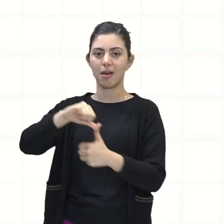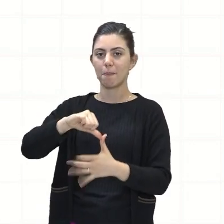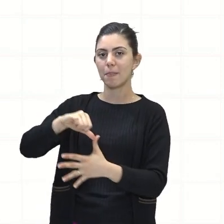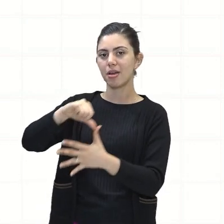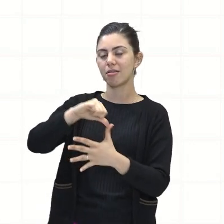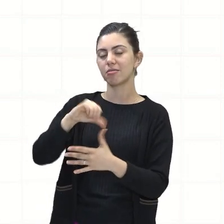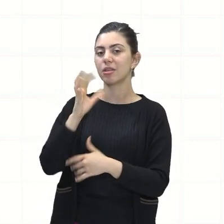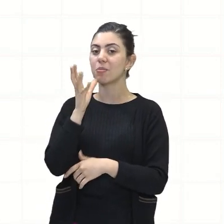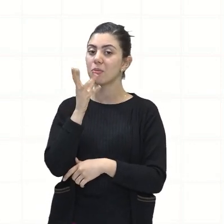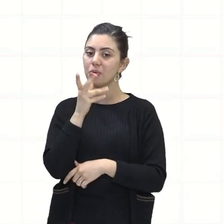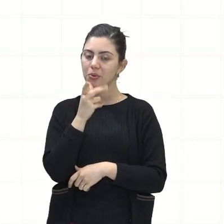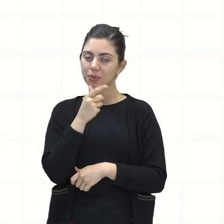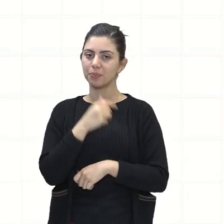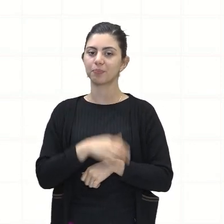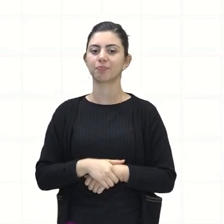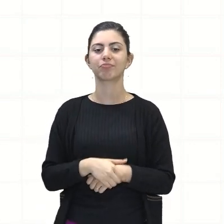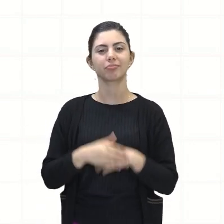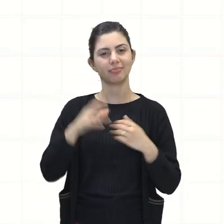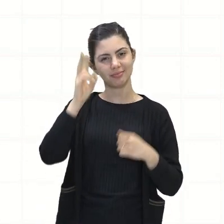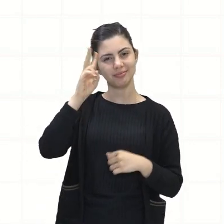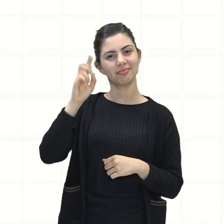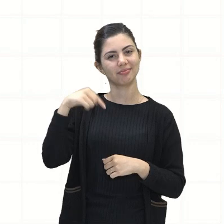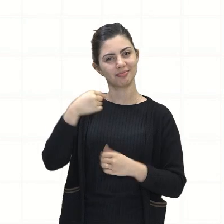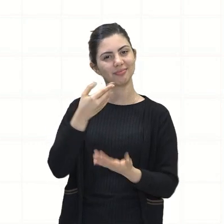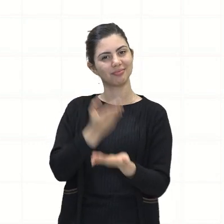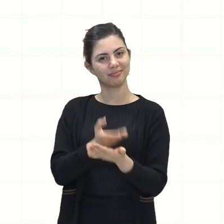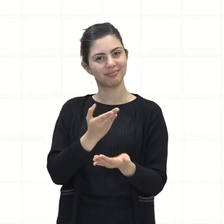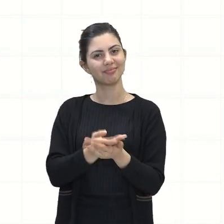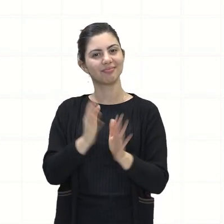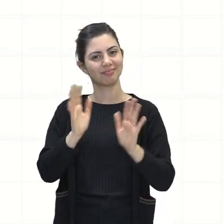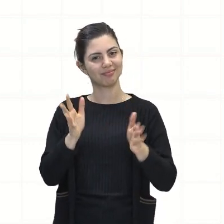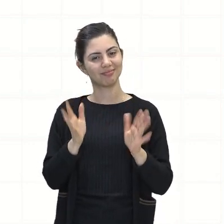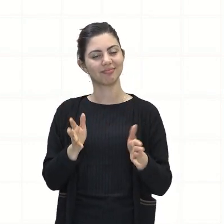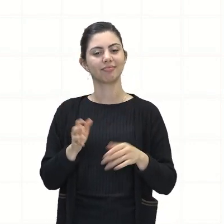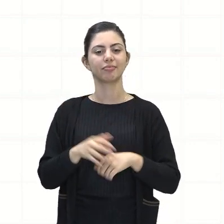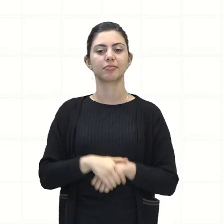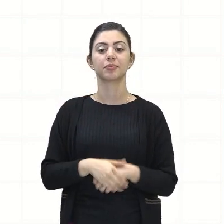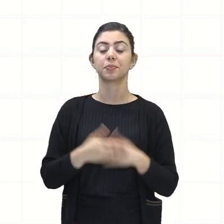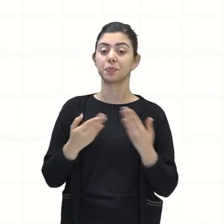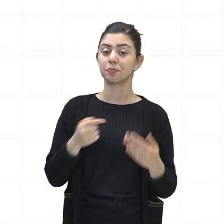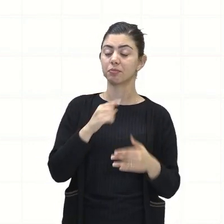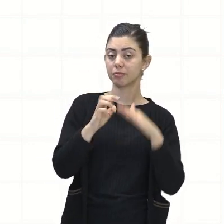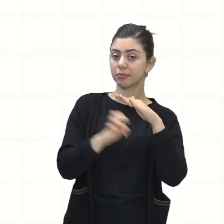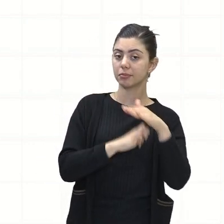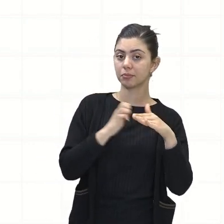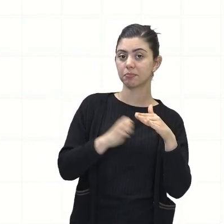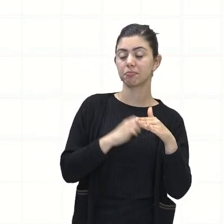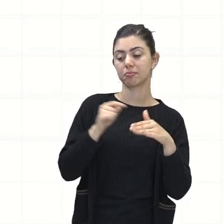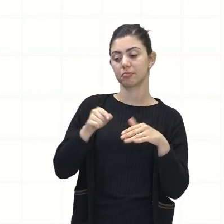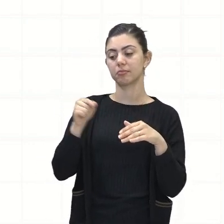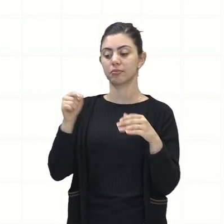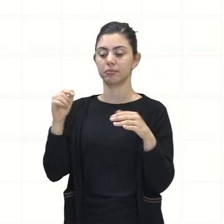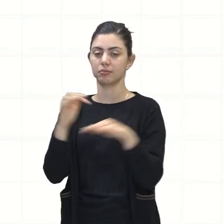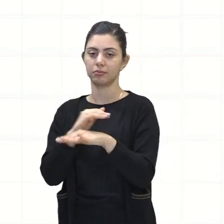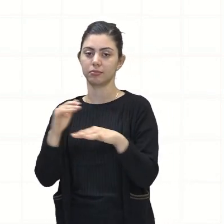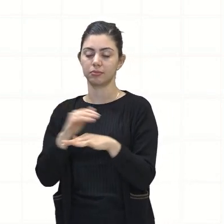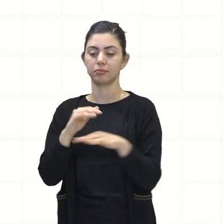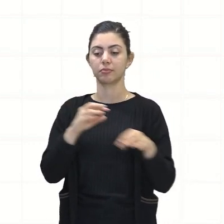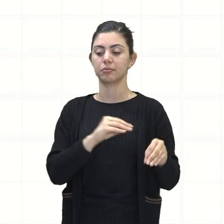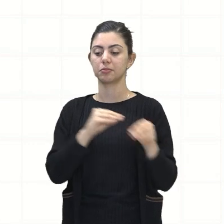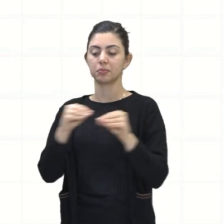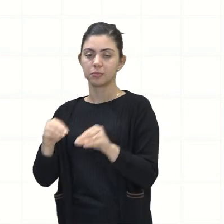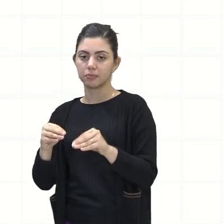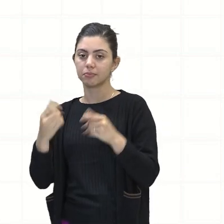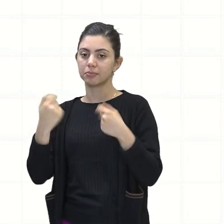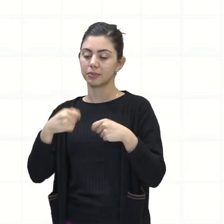com a urbanização. Vocês lembram? A gente falou sobre isso, né? Para uma indústria poder estar numa cidade, ela tem que ter todo um